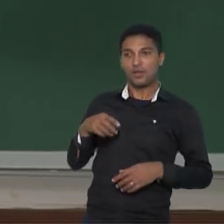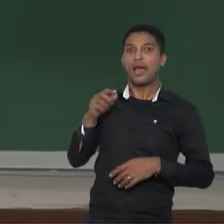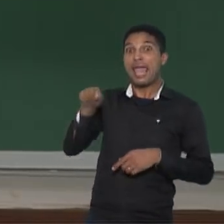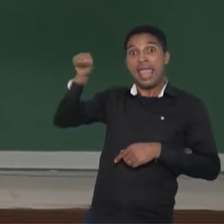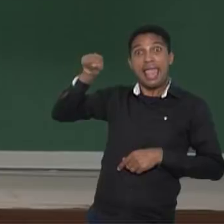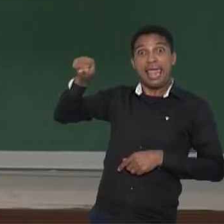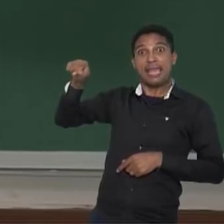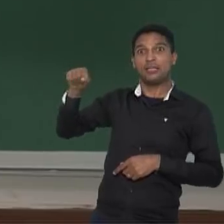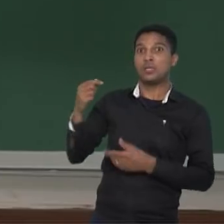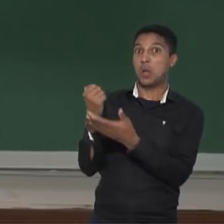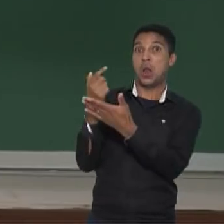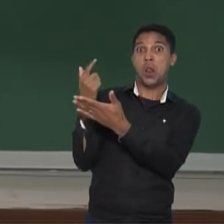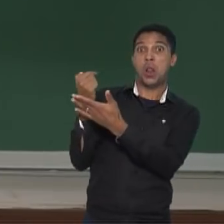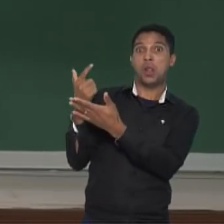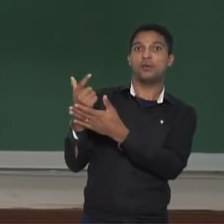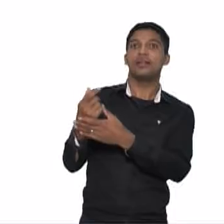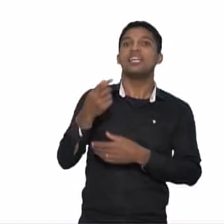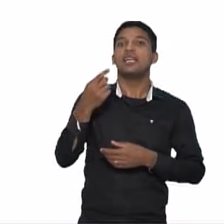e é isso.